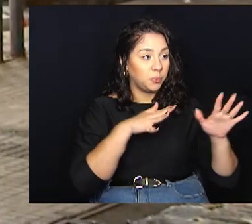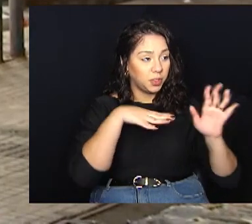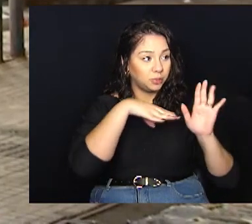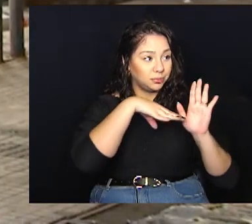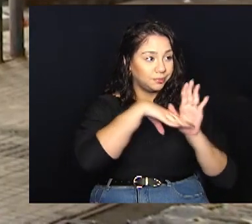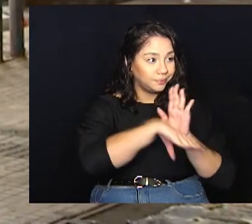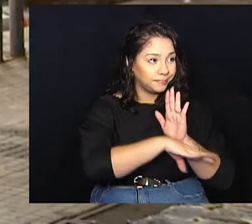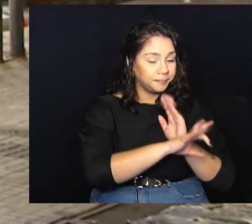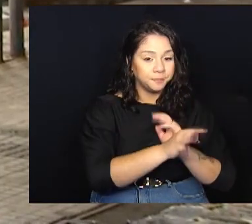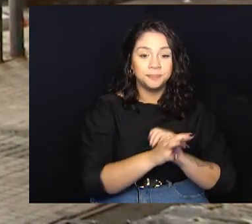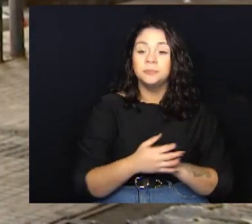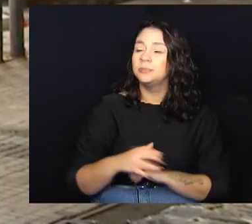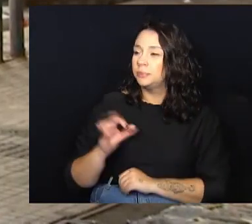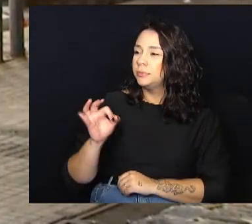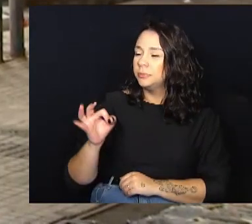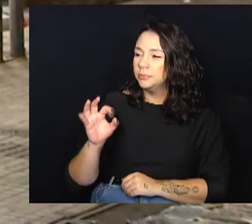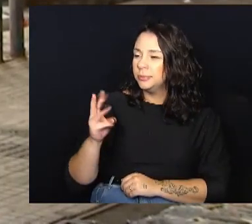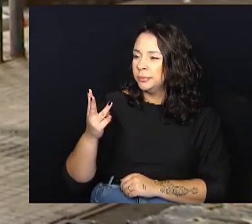né